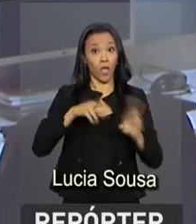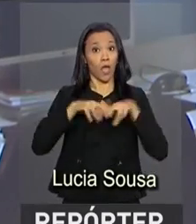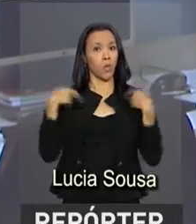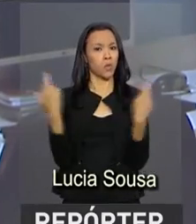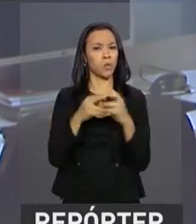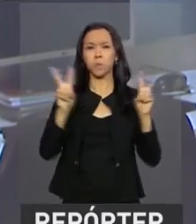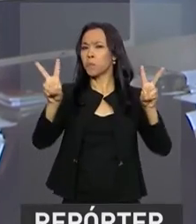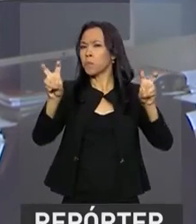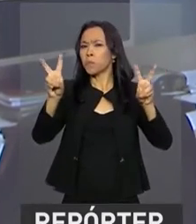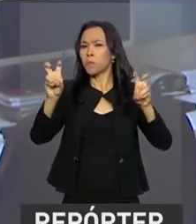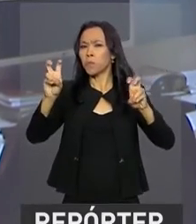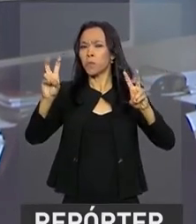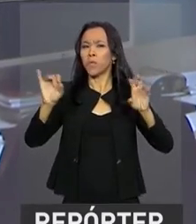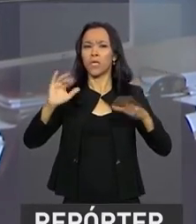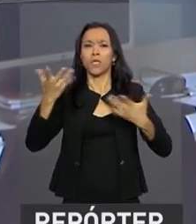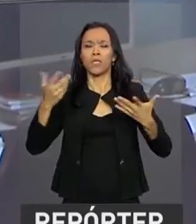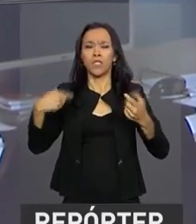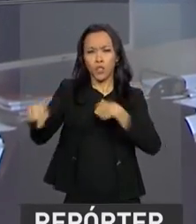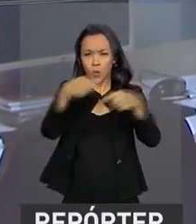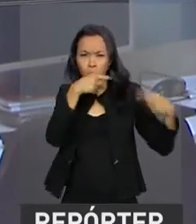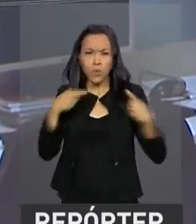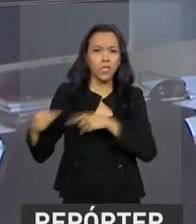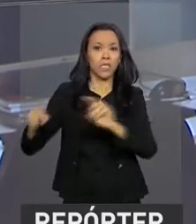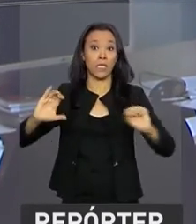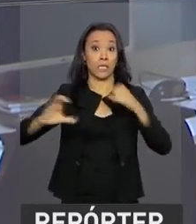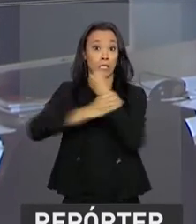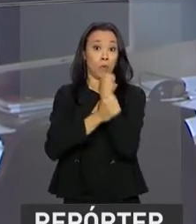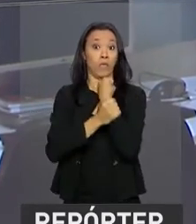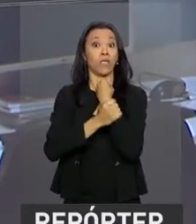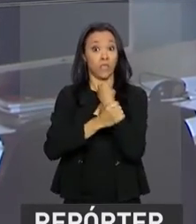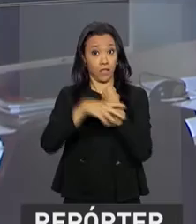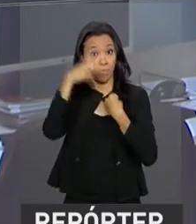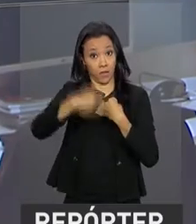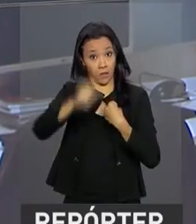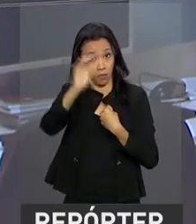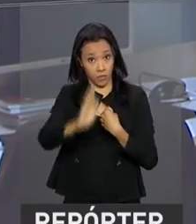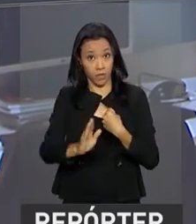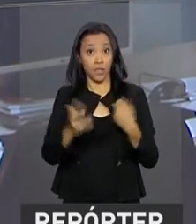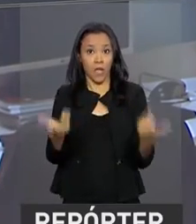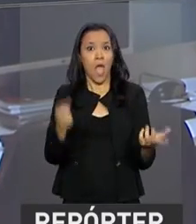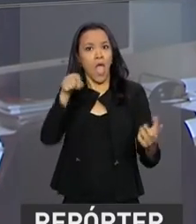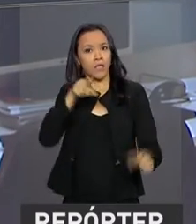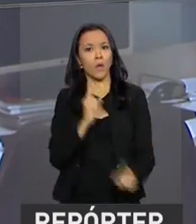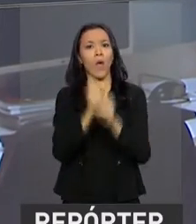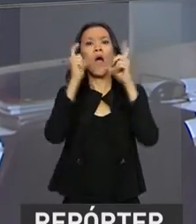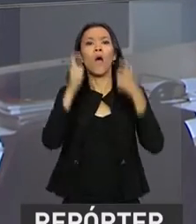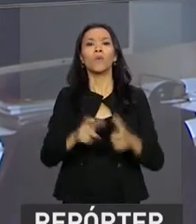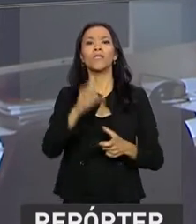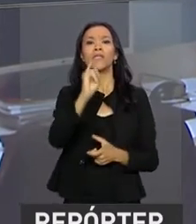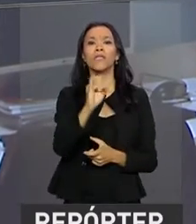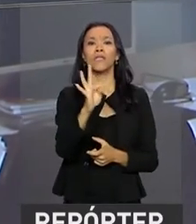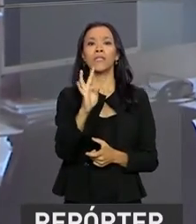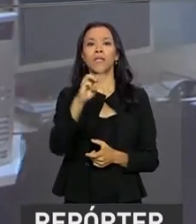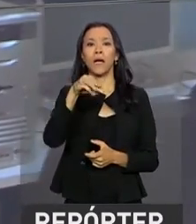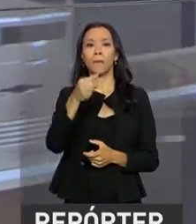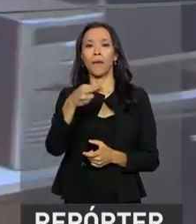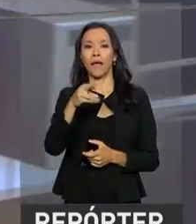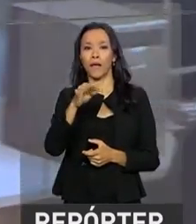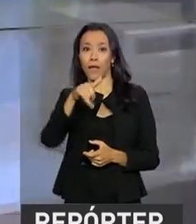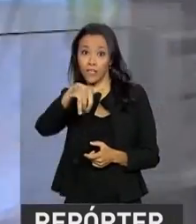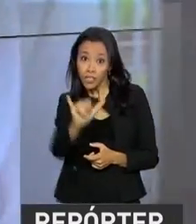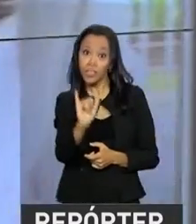discutir questões de segurança pública no país esse encontro será no itamaraty e é pra lá que vamos ao vivo agora